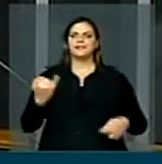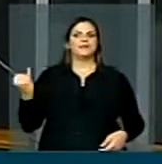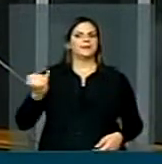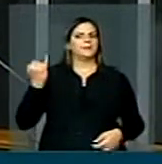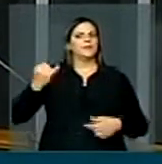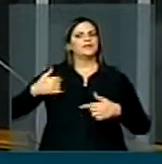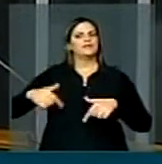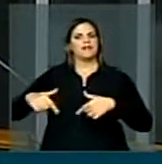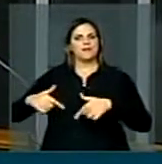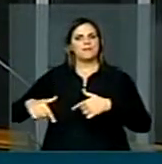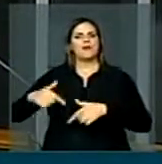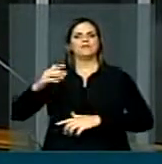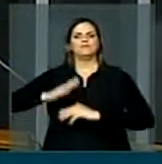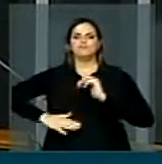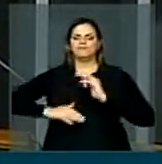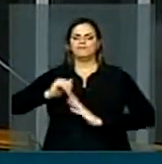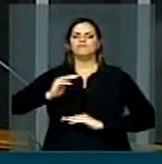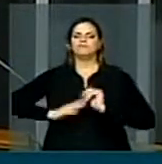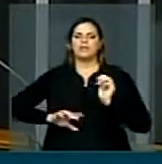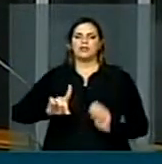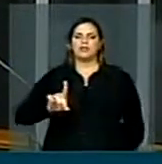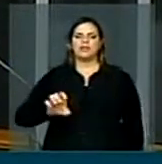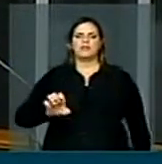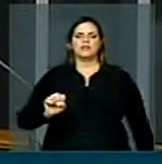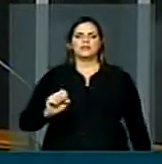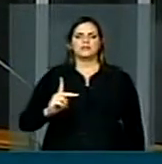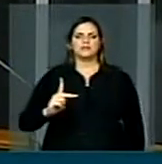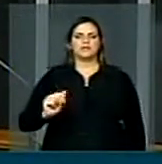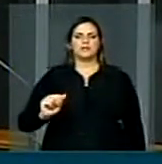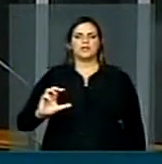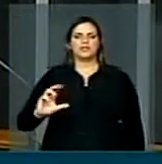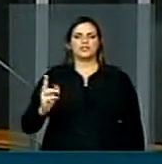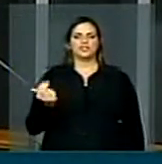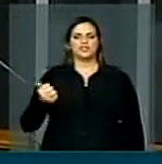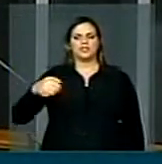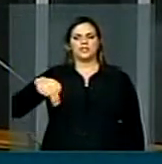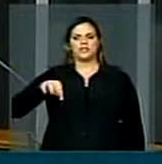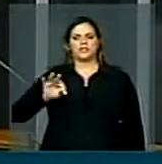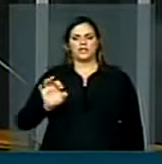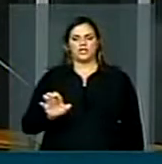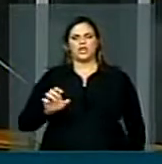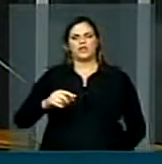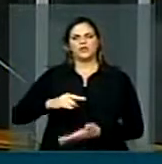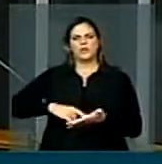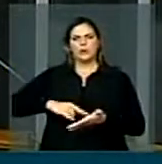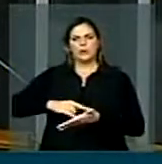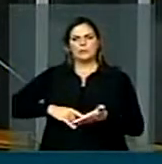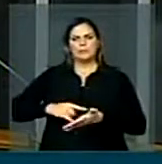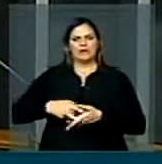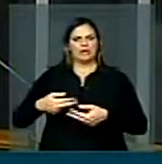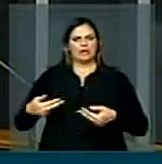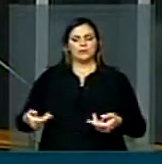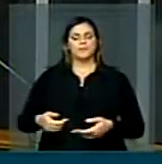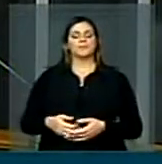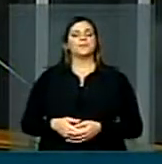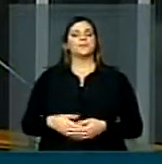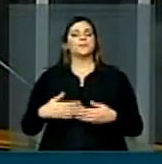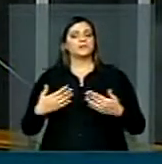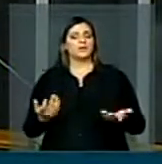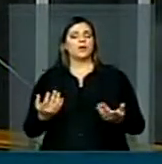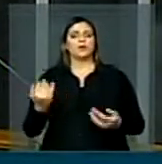importante serviço prestado pelo despachante documentalista. Demonstra-se, portanto, senhor